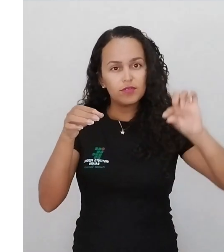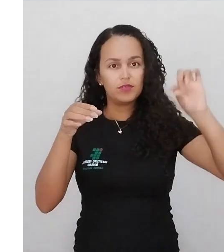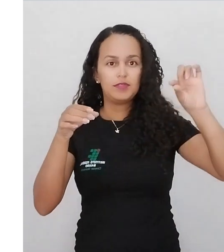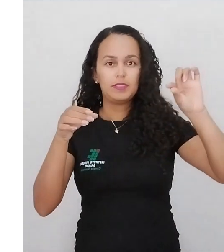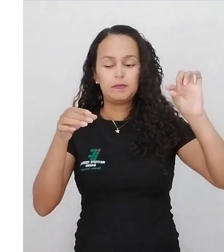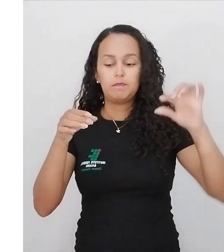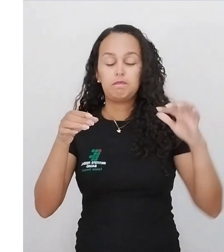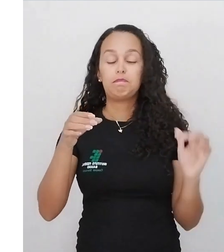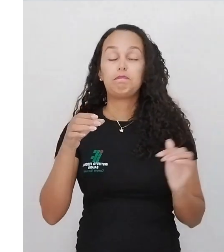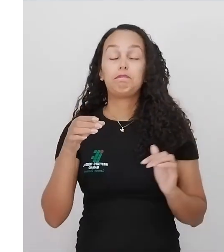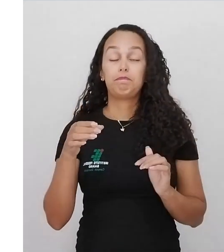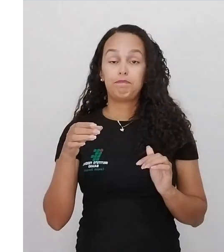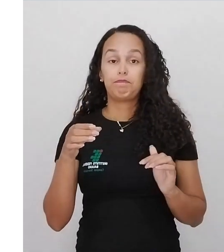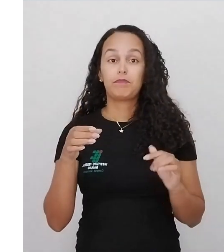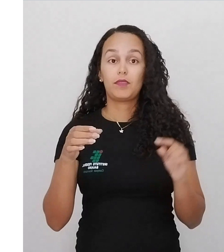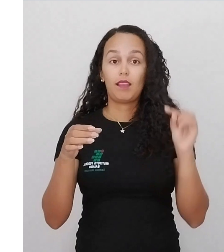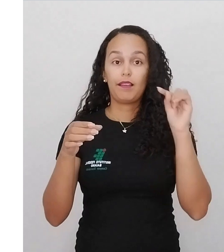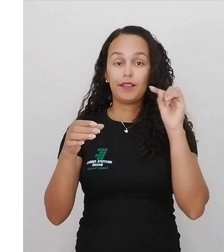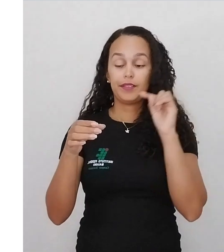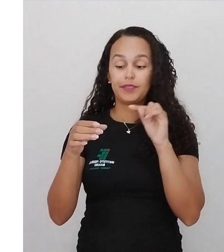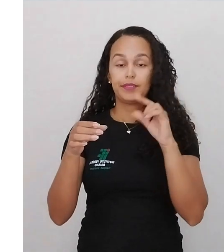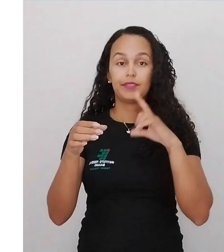cisne, além, né,